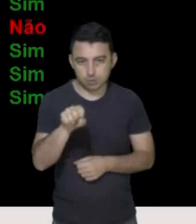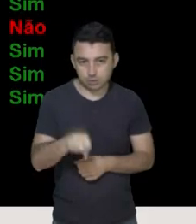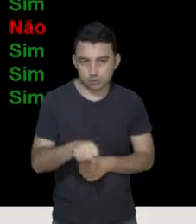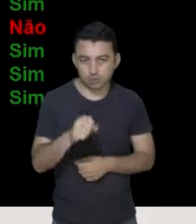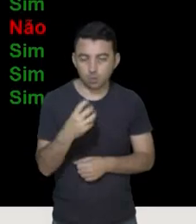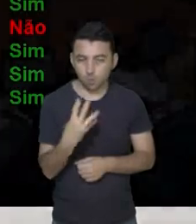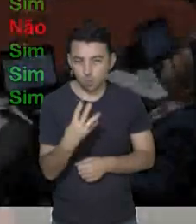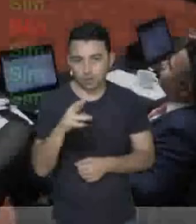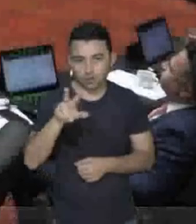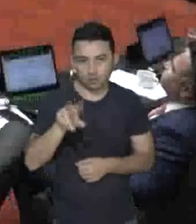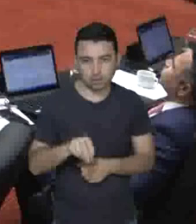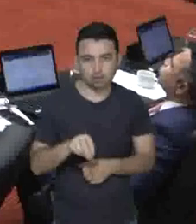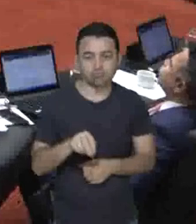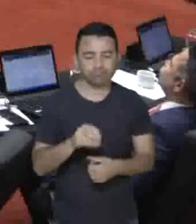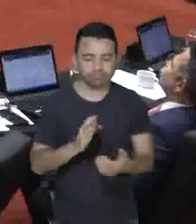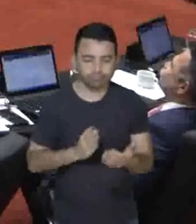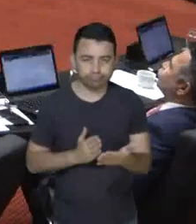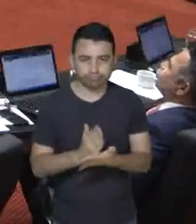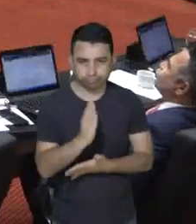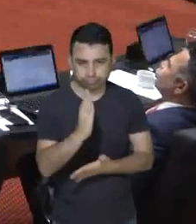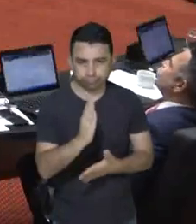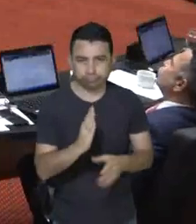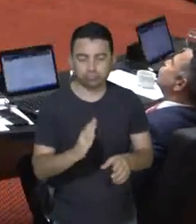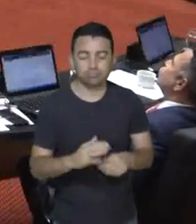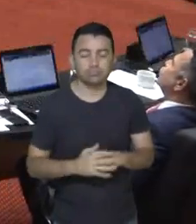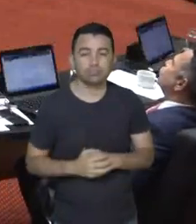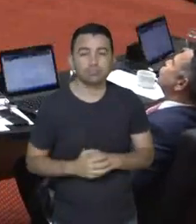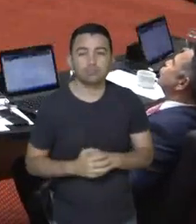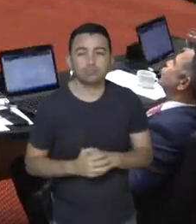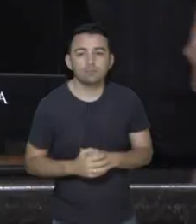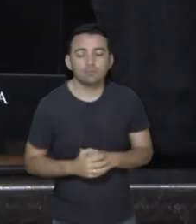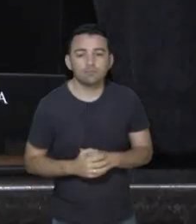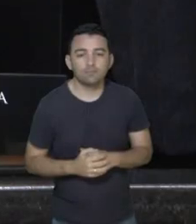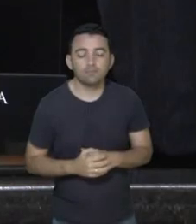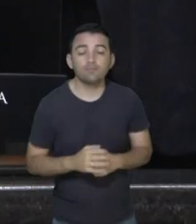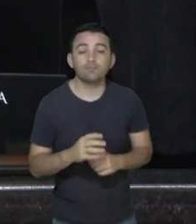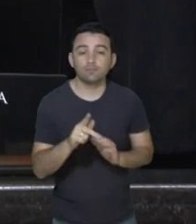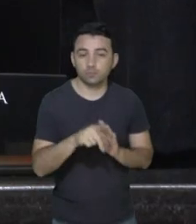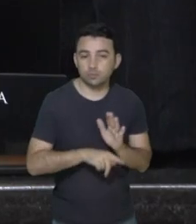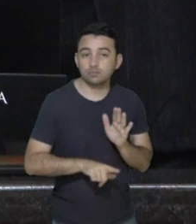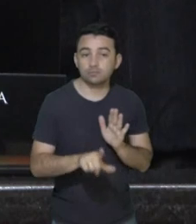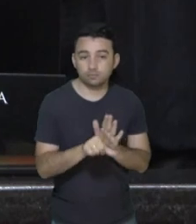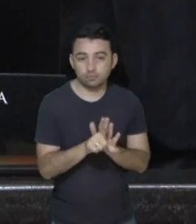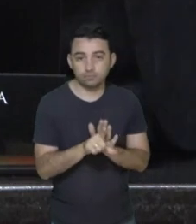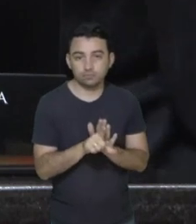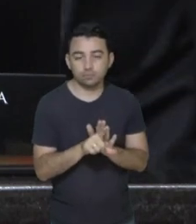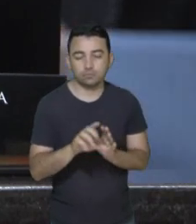não. Está aprovado o projeto. O projeto de lei